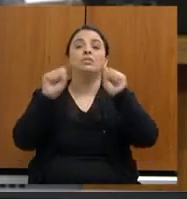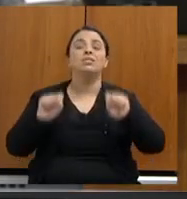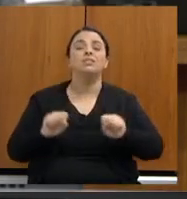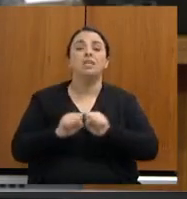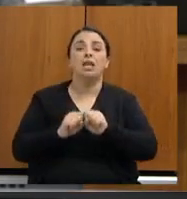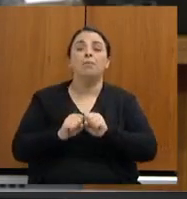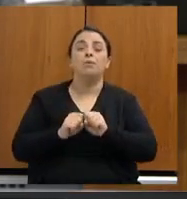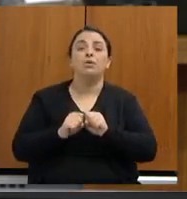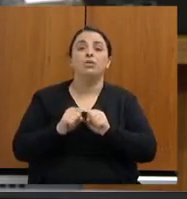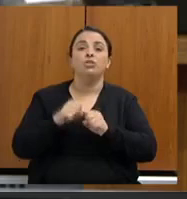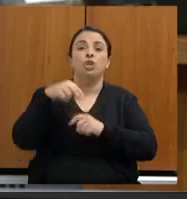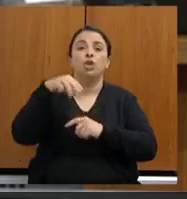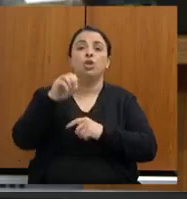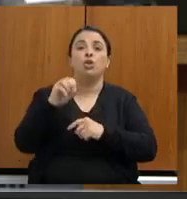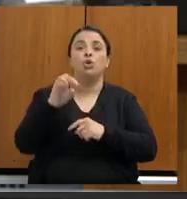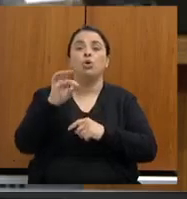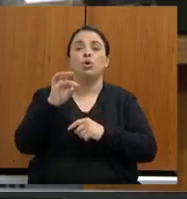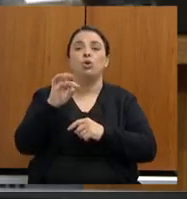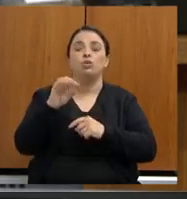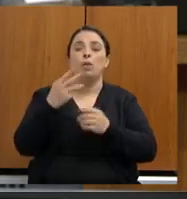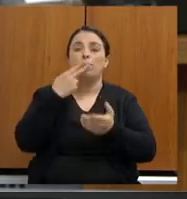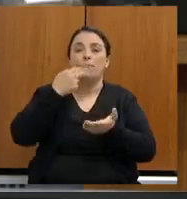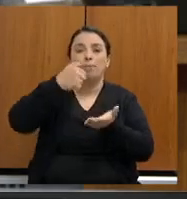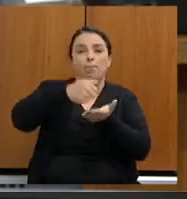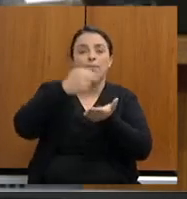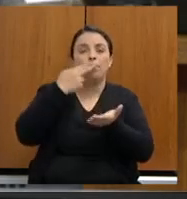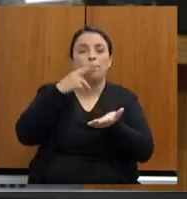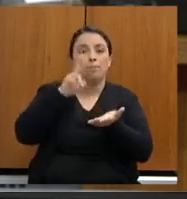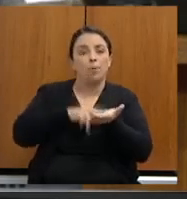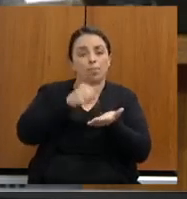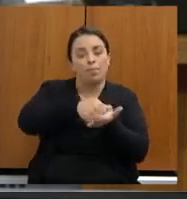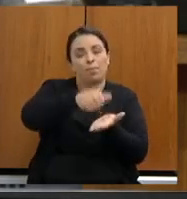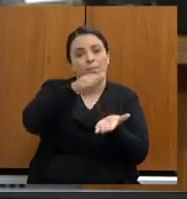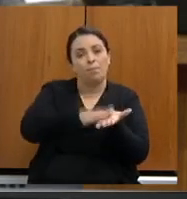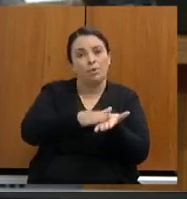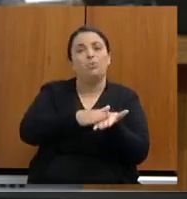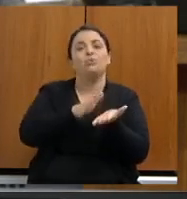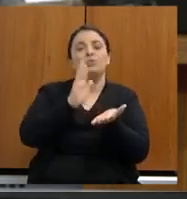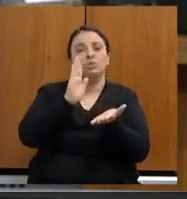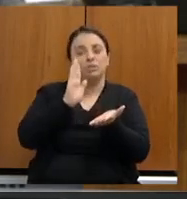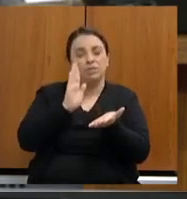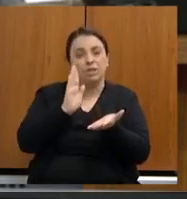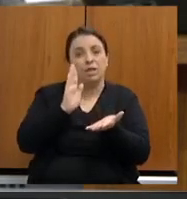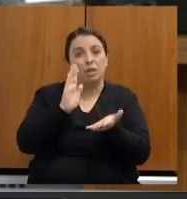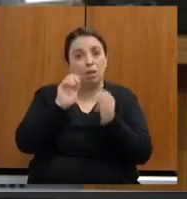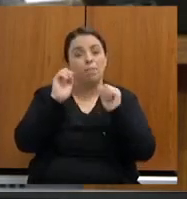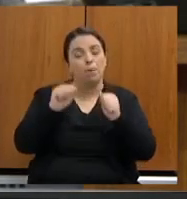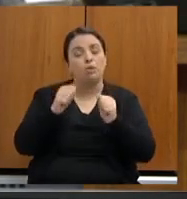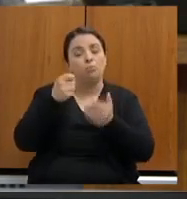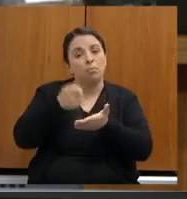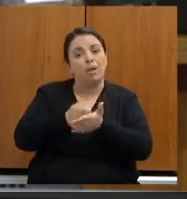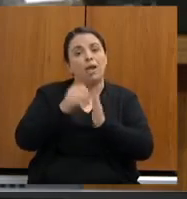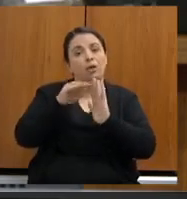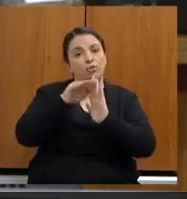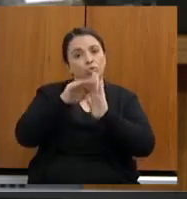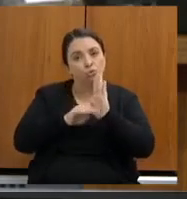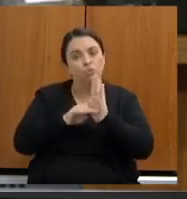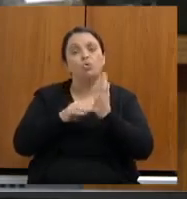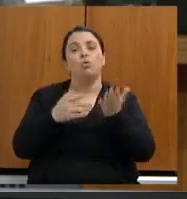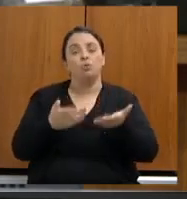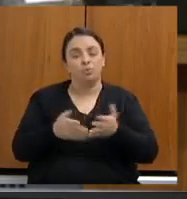eletrônica e multas de trânsito que poderão já ser pagas com desconto pode passar